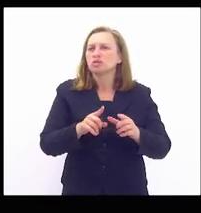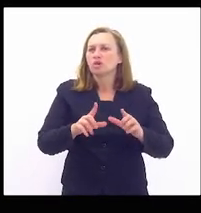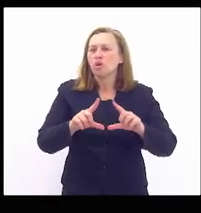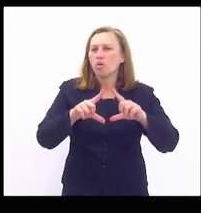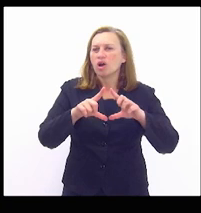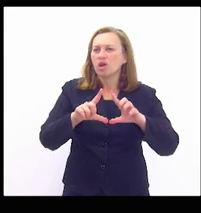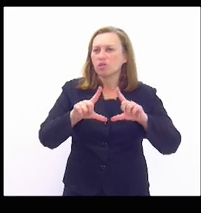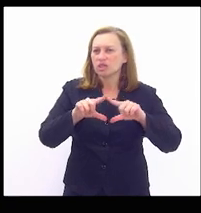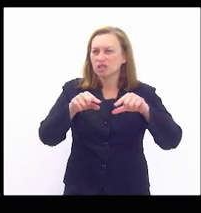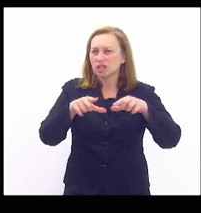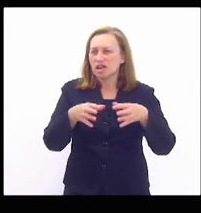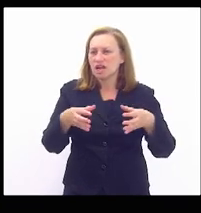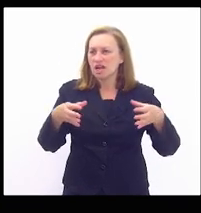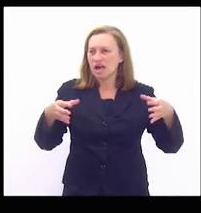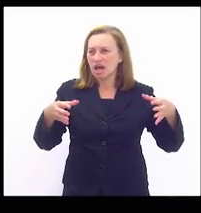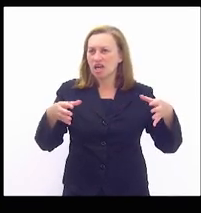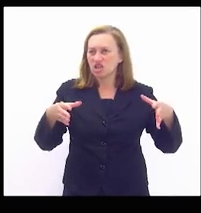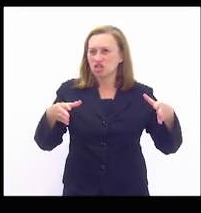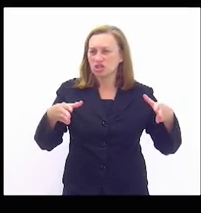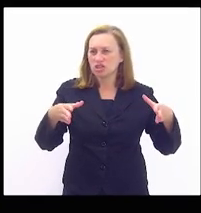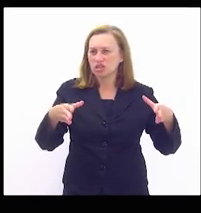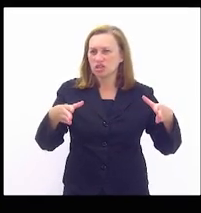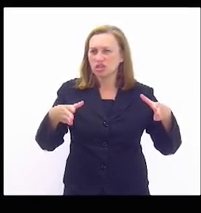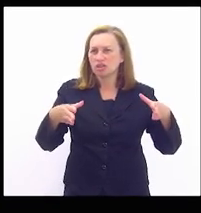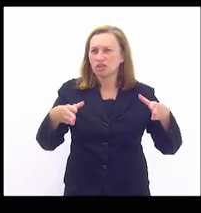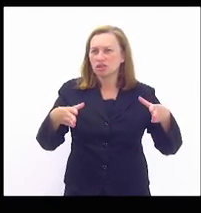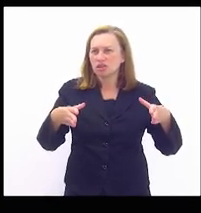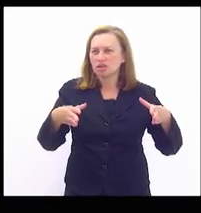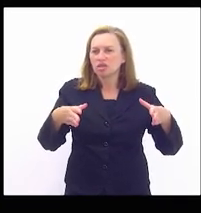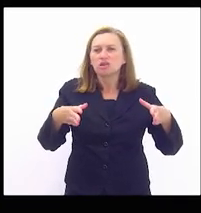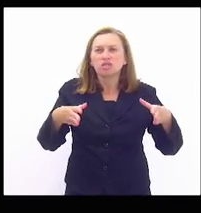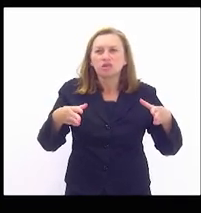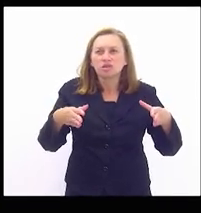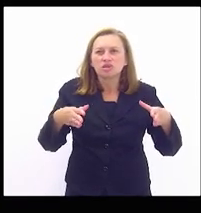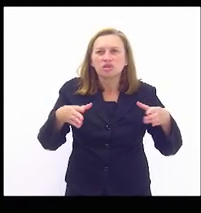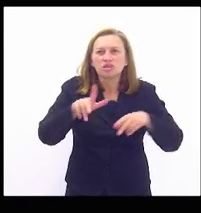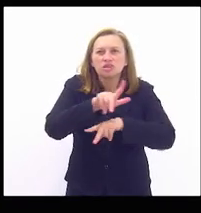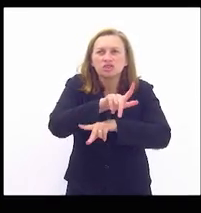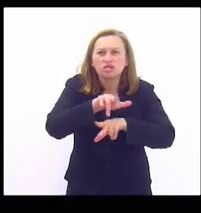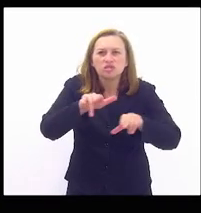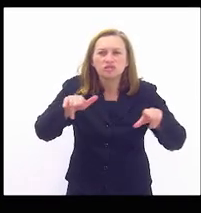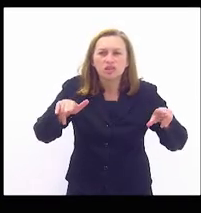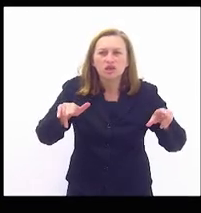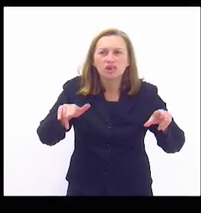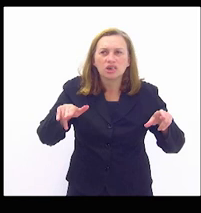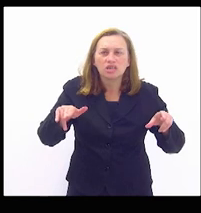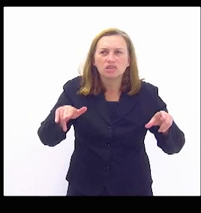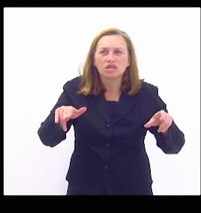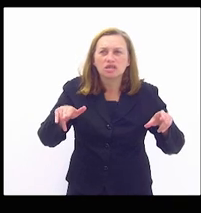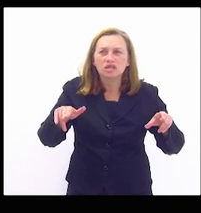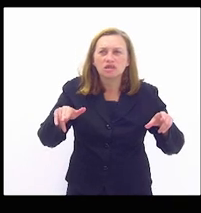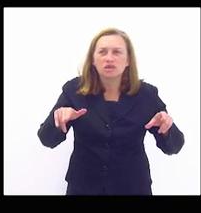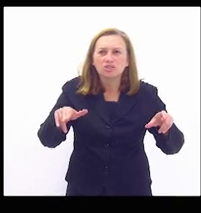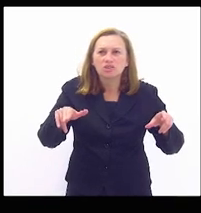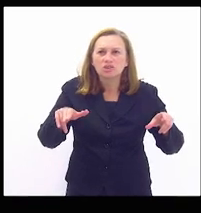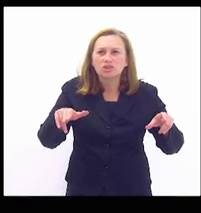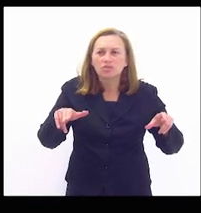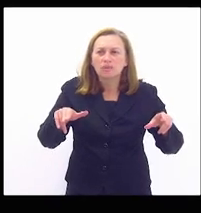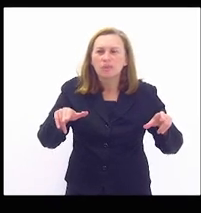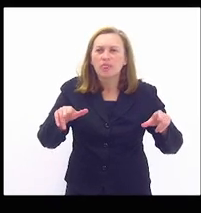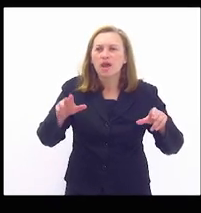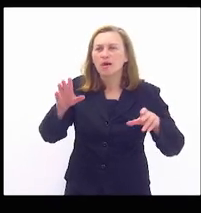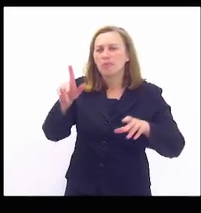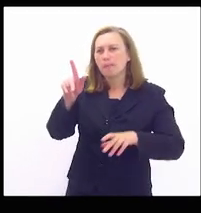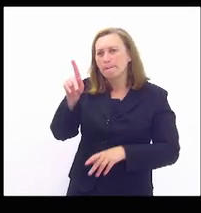com filtros, com poder diferencial de cargas, onde as placas,